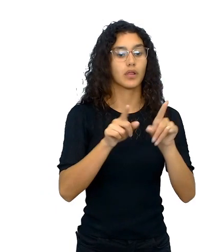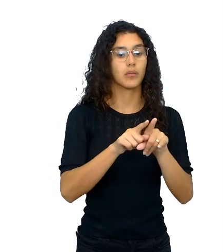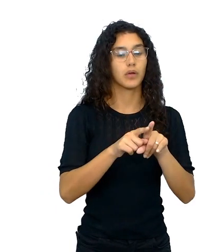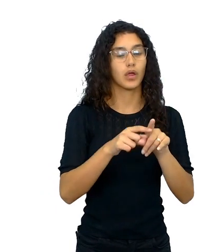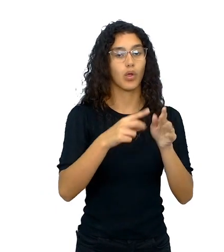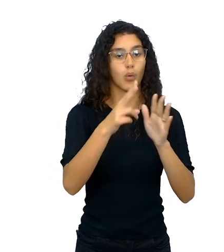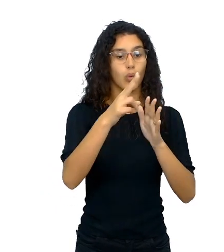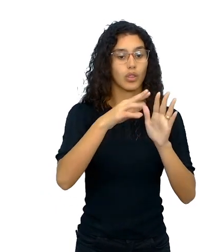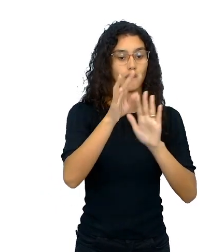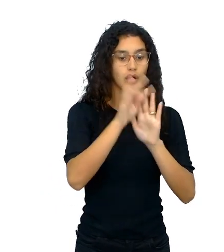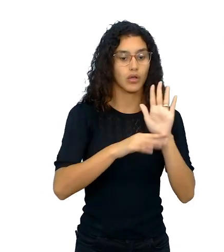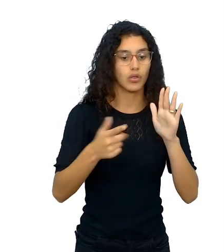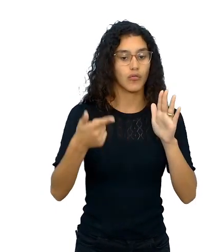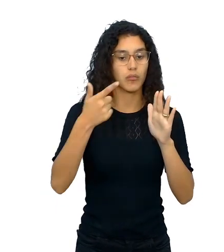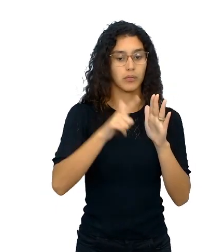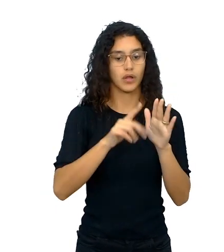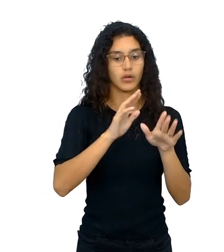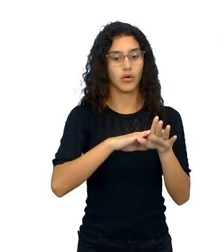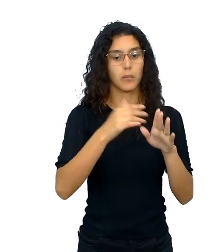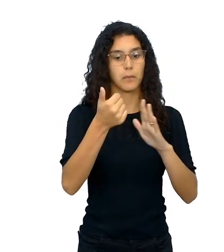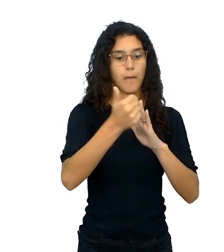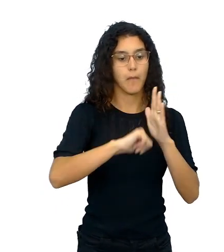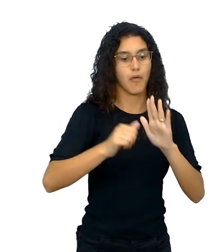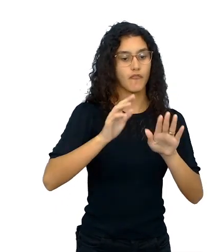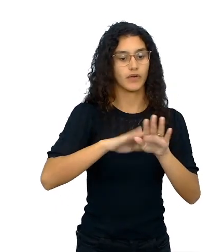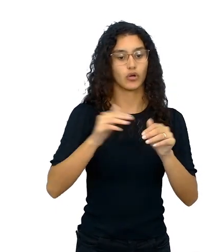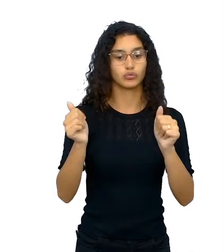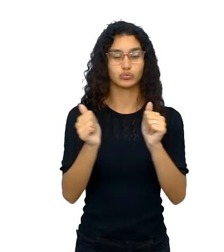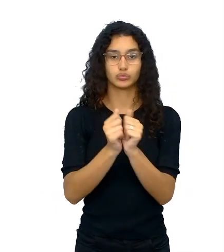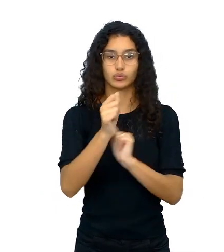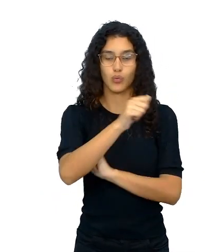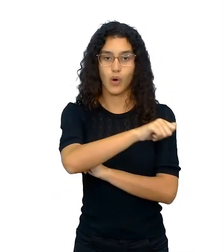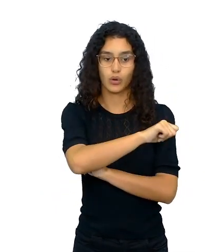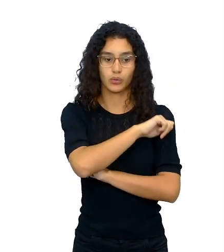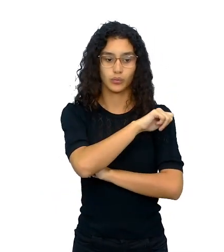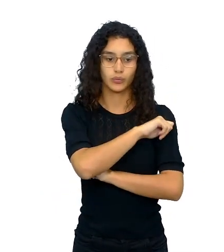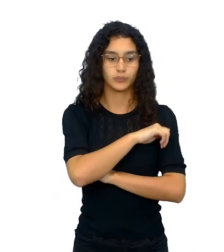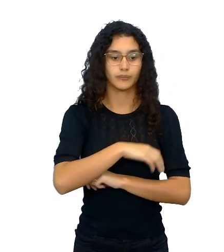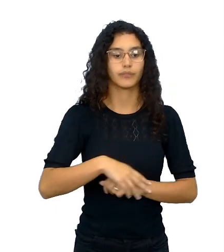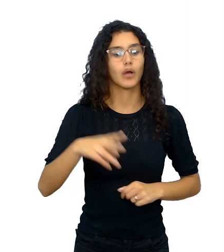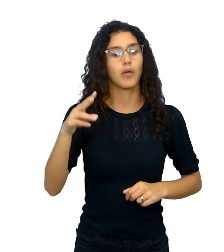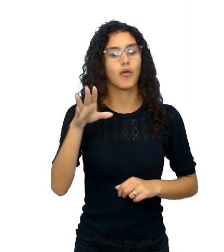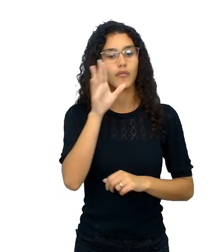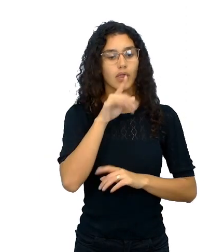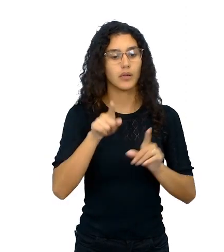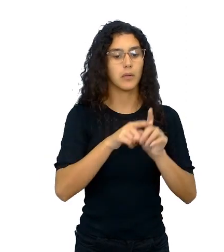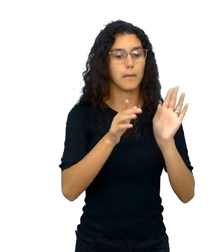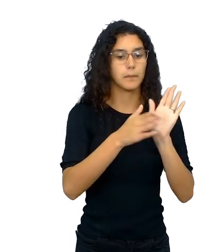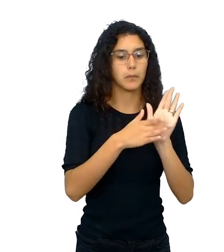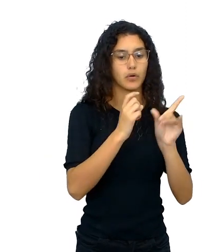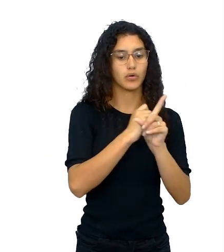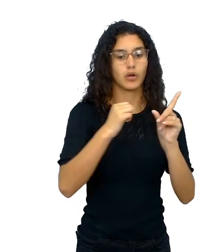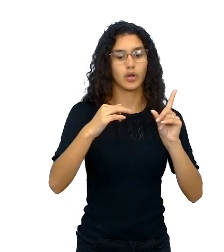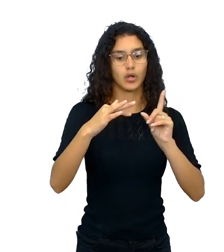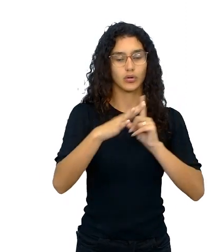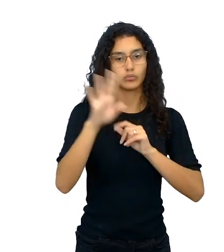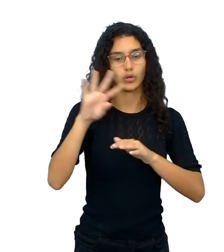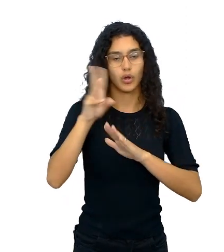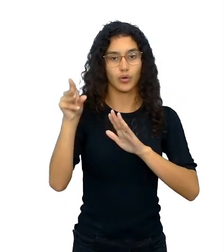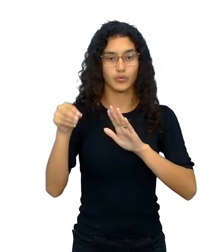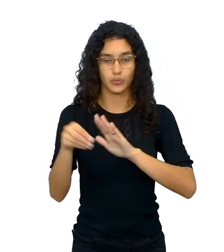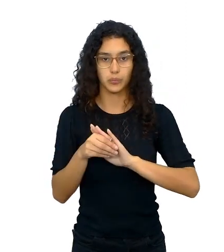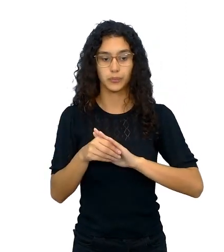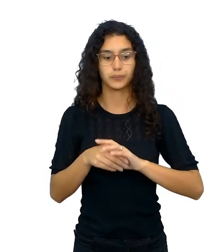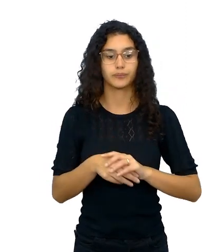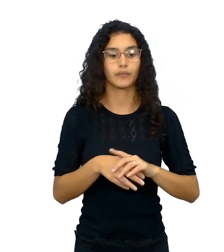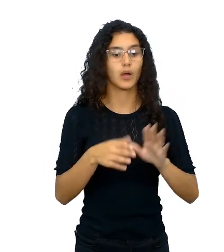dos textos a partir de ficha avaliativa a ser construída juntamente com os estudantes. Mediar a proposta de socialização dos resumos